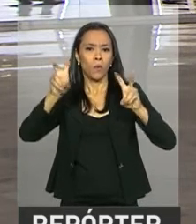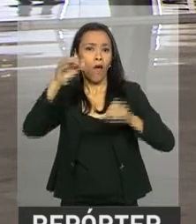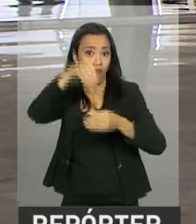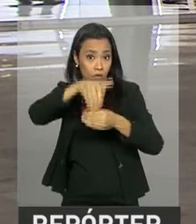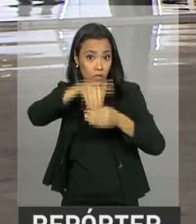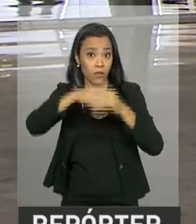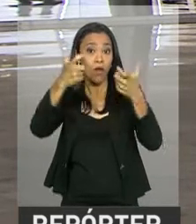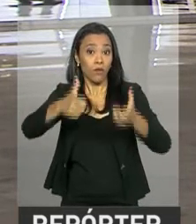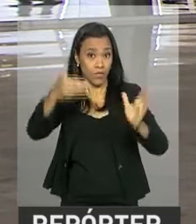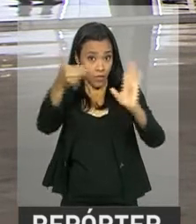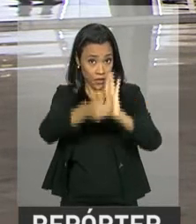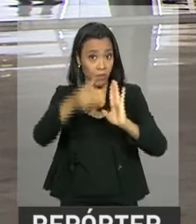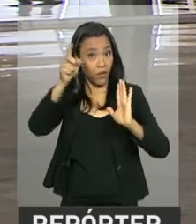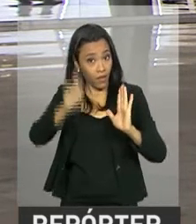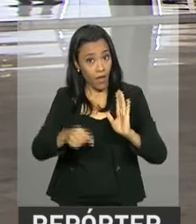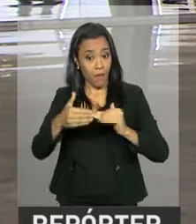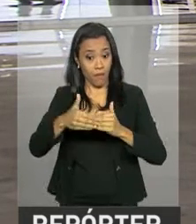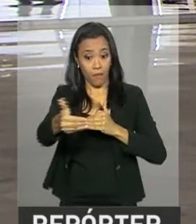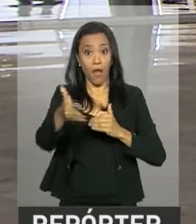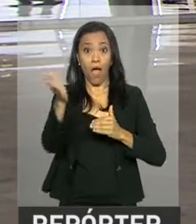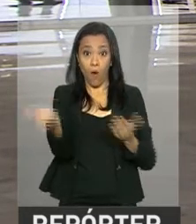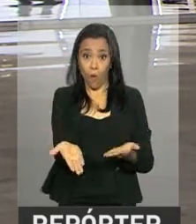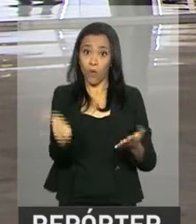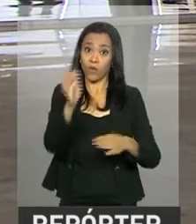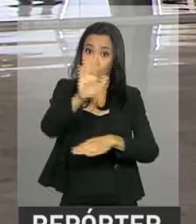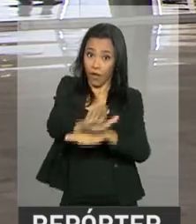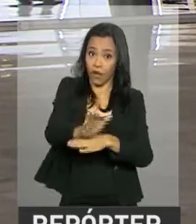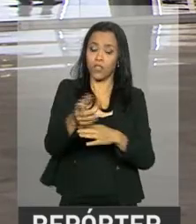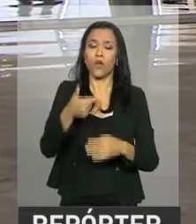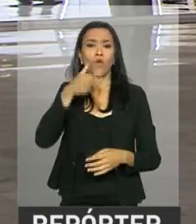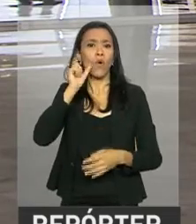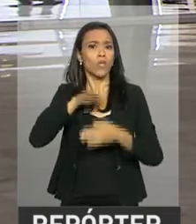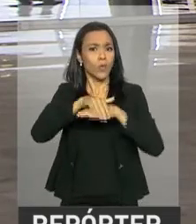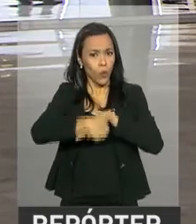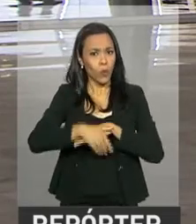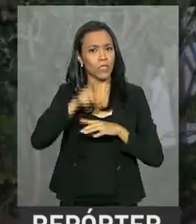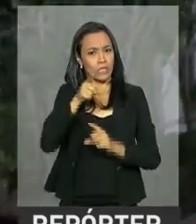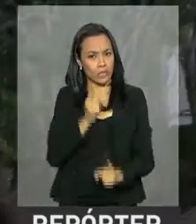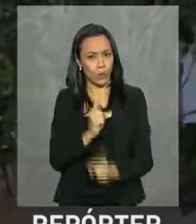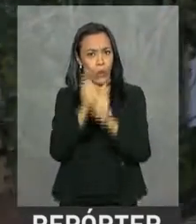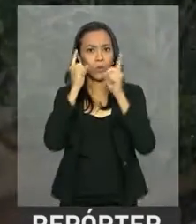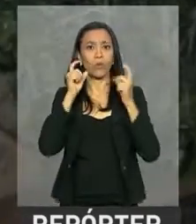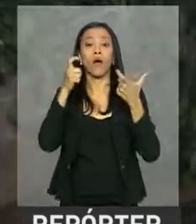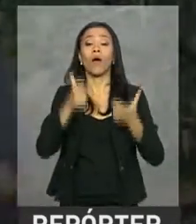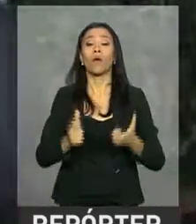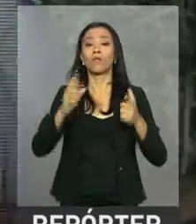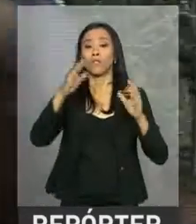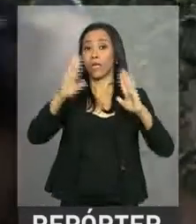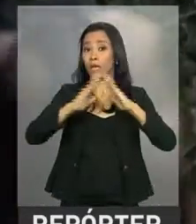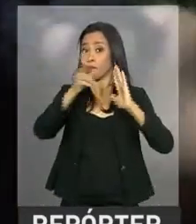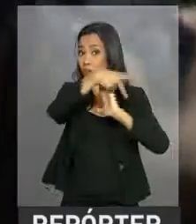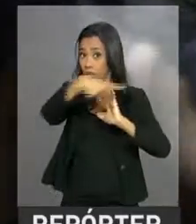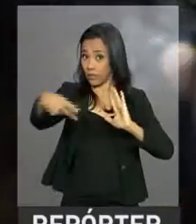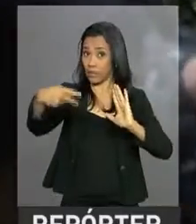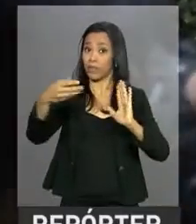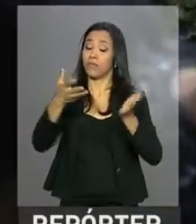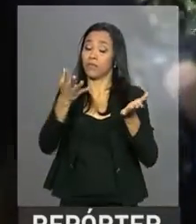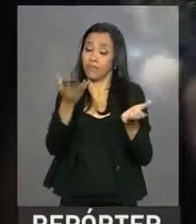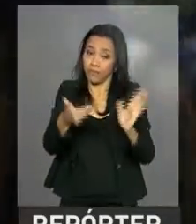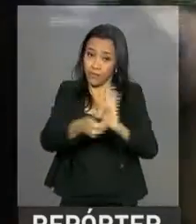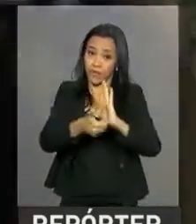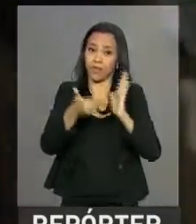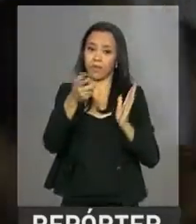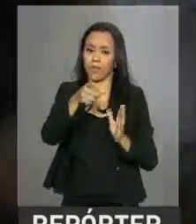está prevista para hoje à tarde esse encontro foi ontem à noite na residência oficial do presidente da câmara rodrigo maia além de michel themer